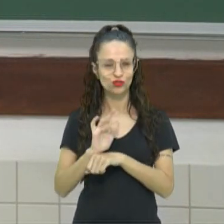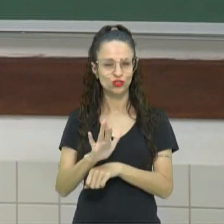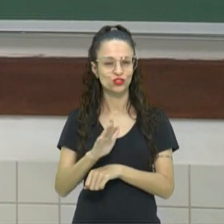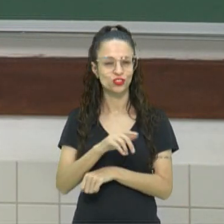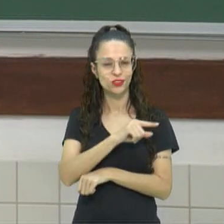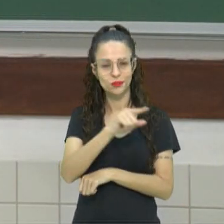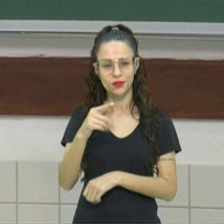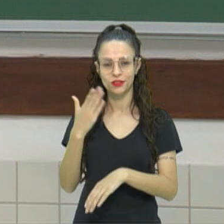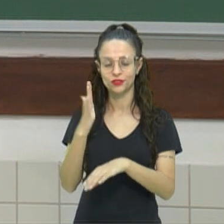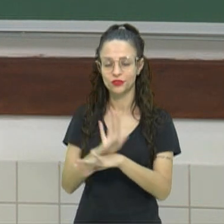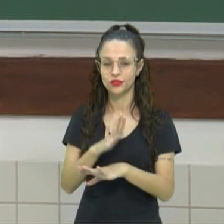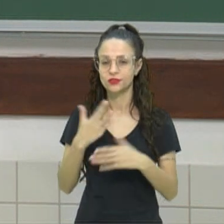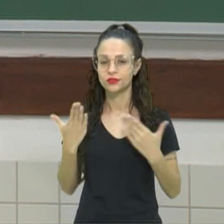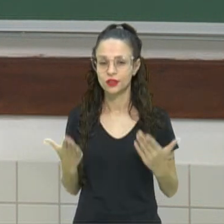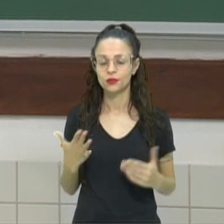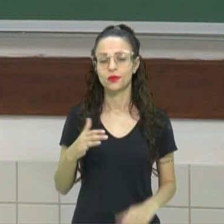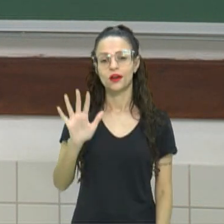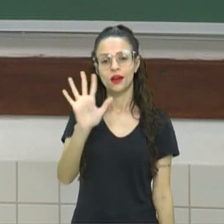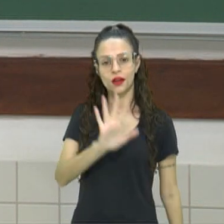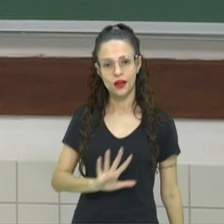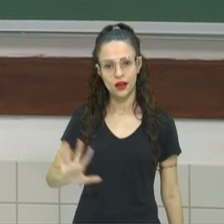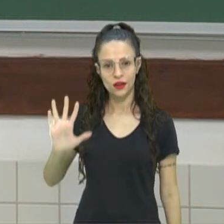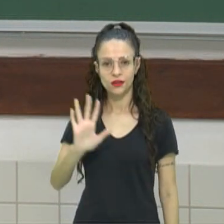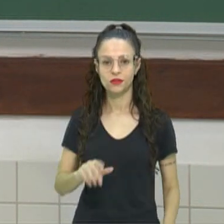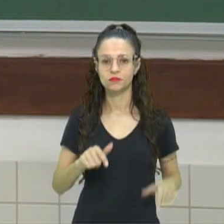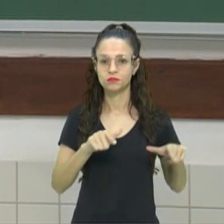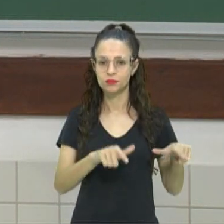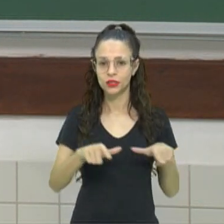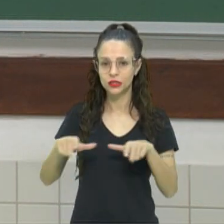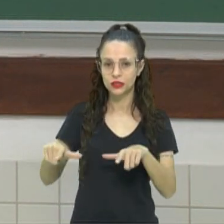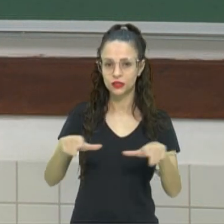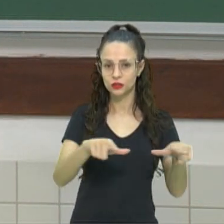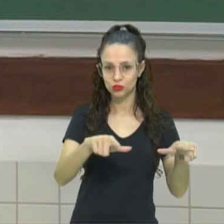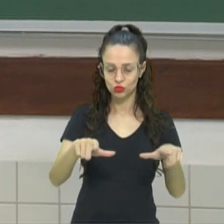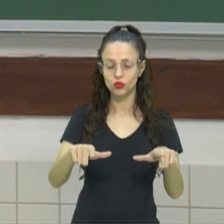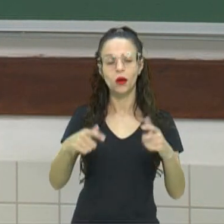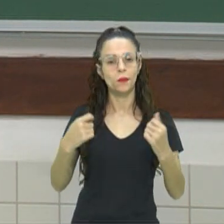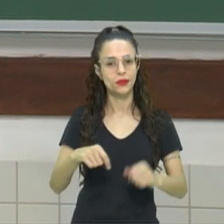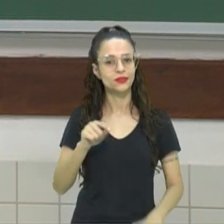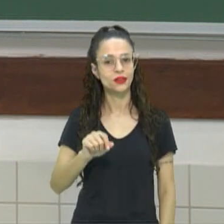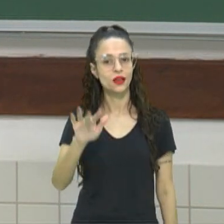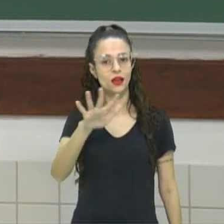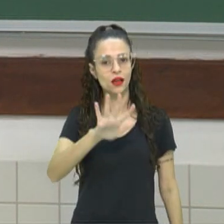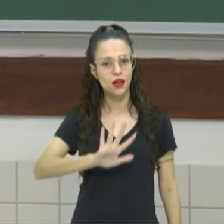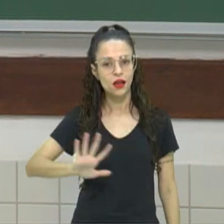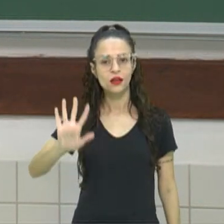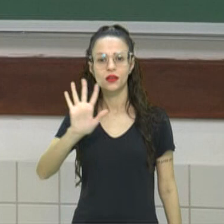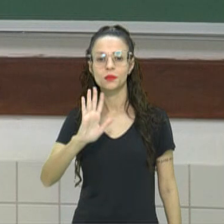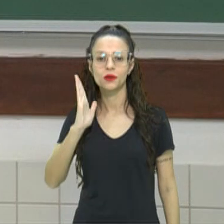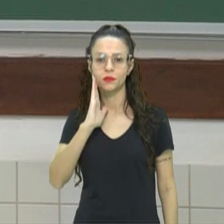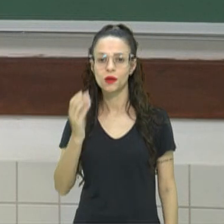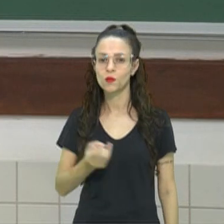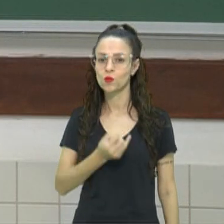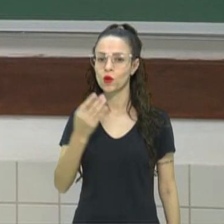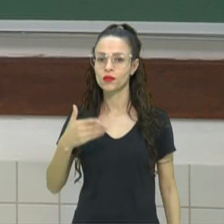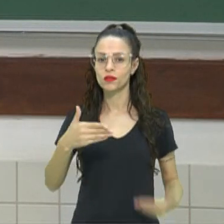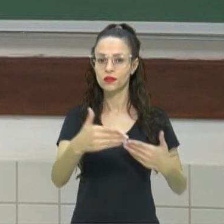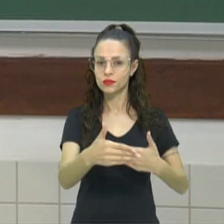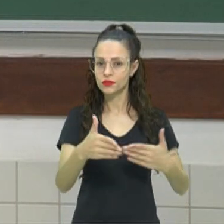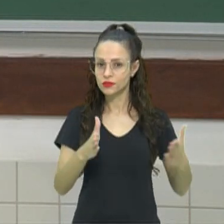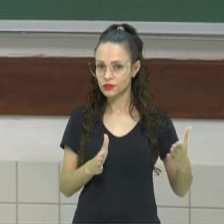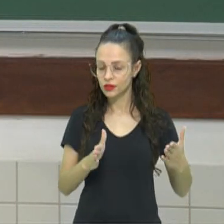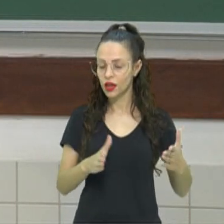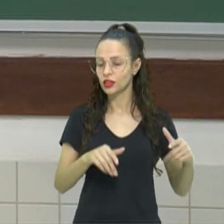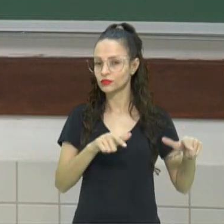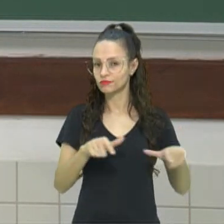eu quero calcular a área desse piso. Eu preciso dessa área para saber quantas caixas de piso ele precisa comprar,